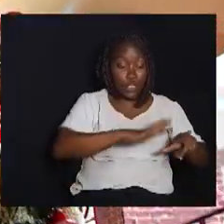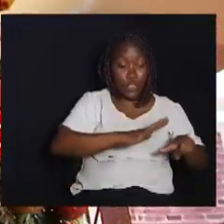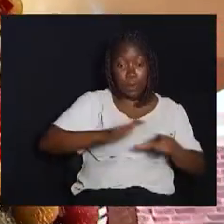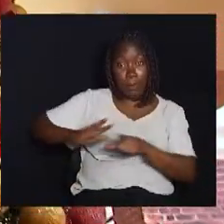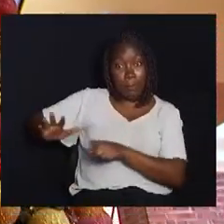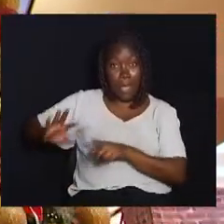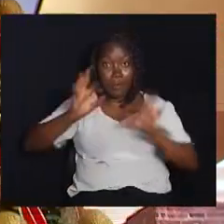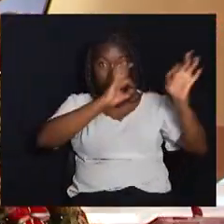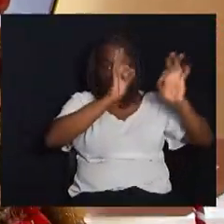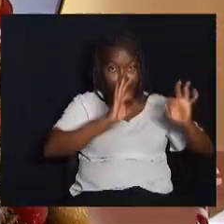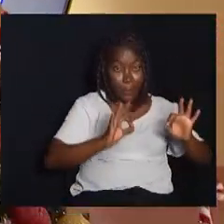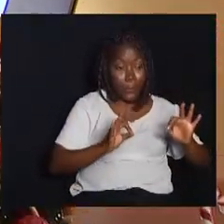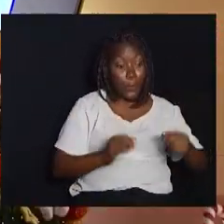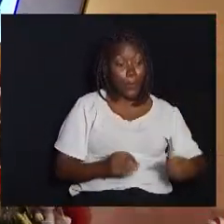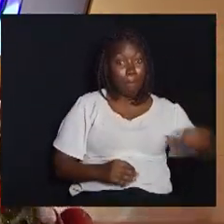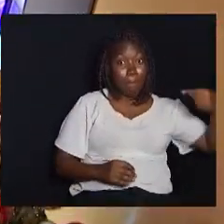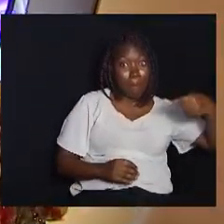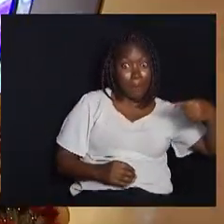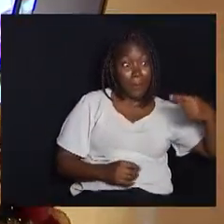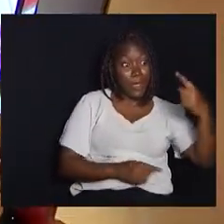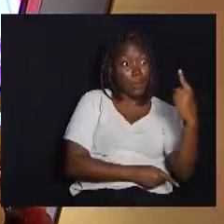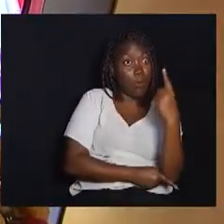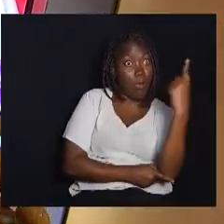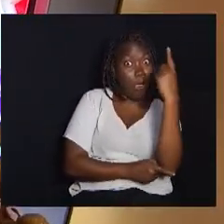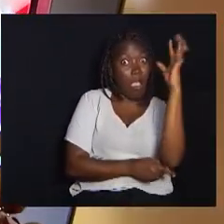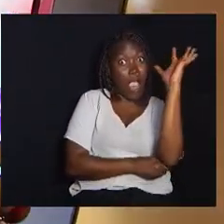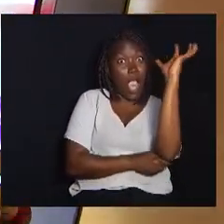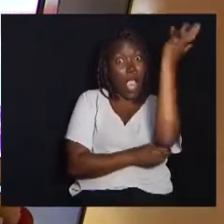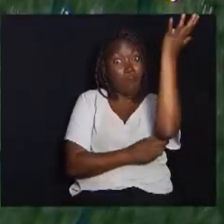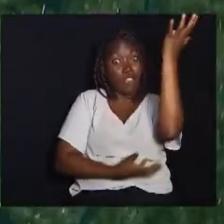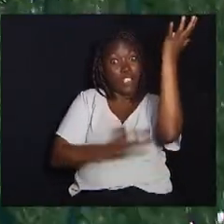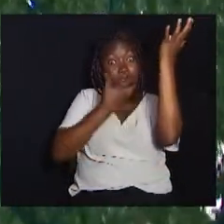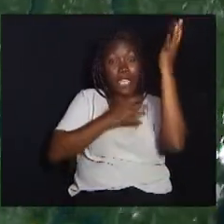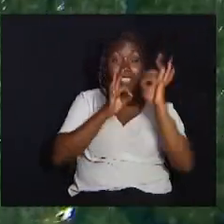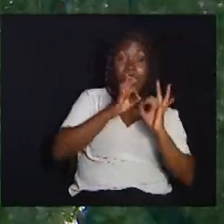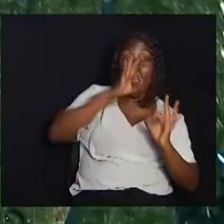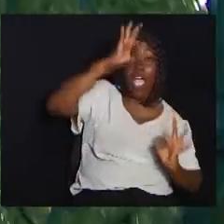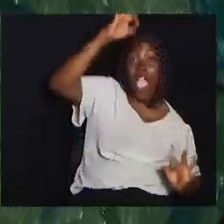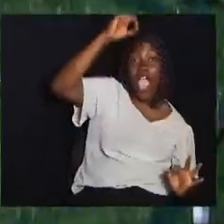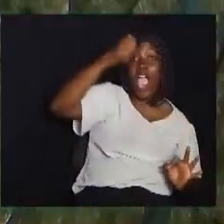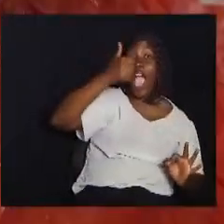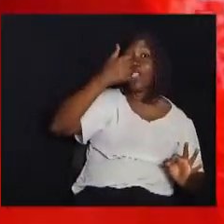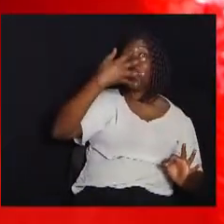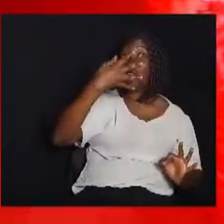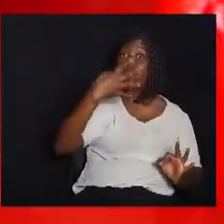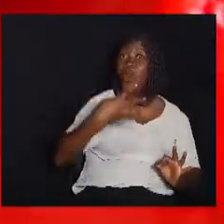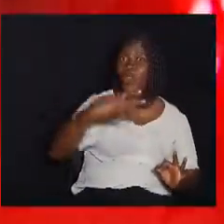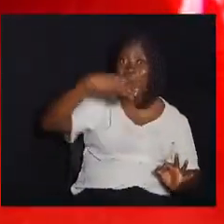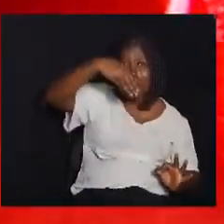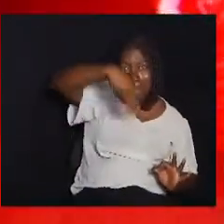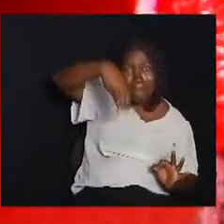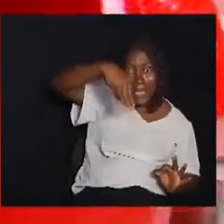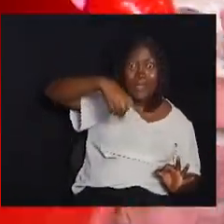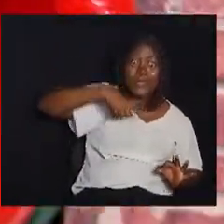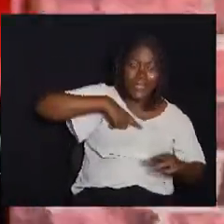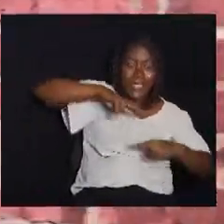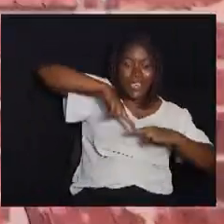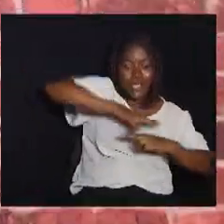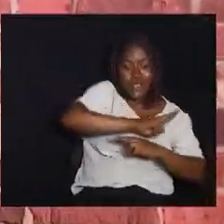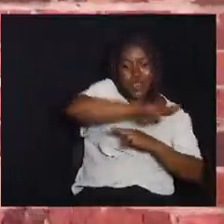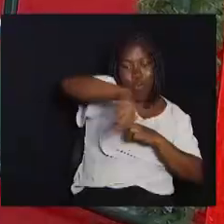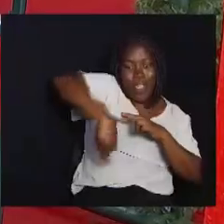com uma grandiosa árvore de Natal de 14 metros de altura, que ainda tem um escorregador de 6 metros em formato de